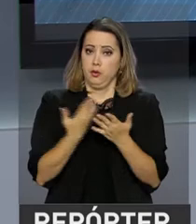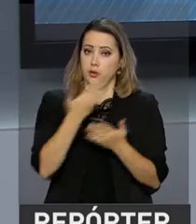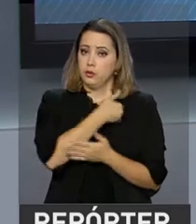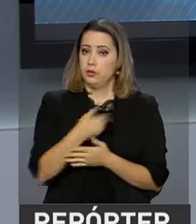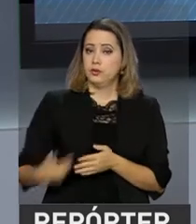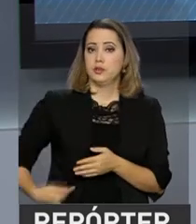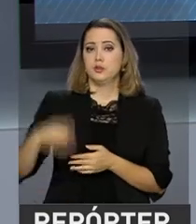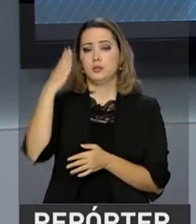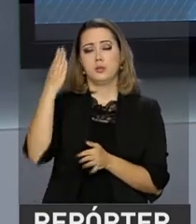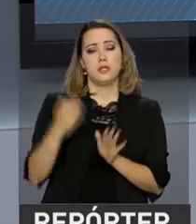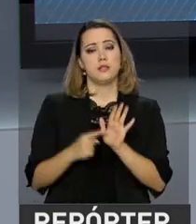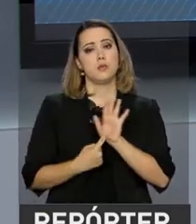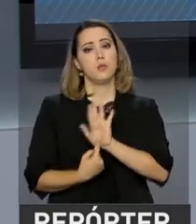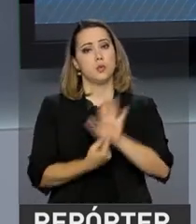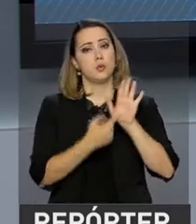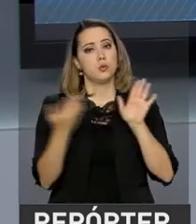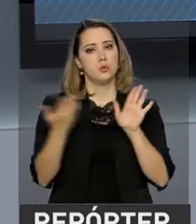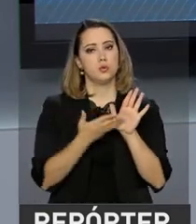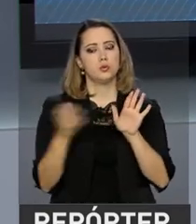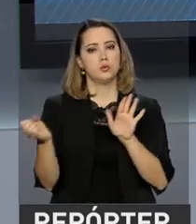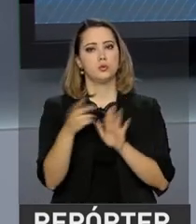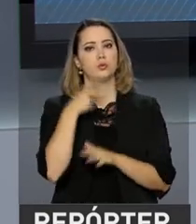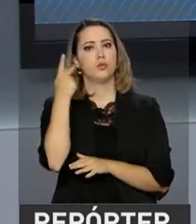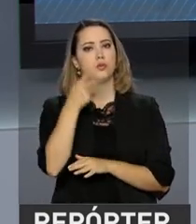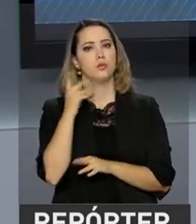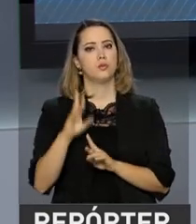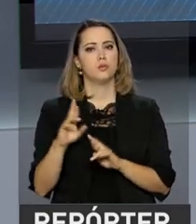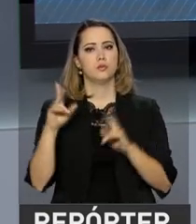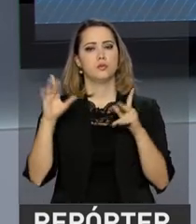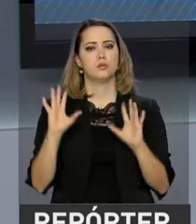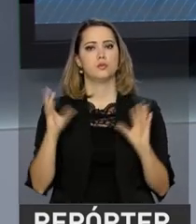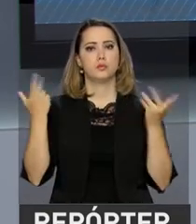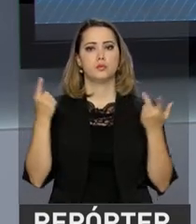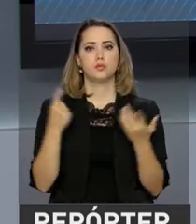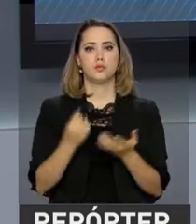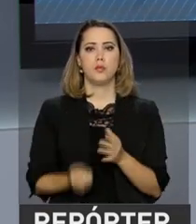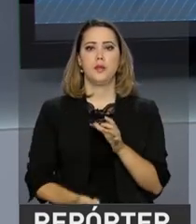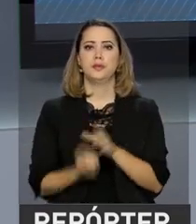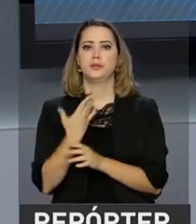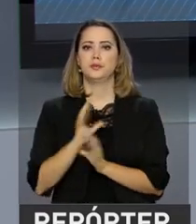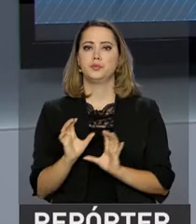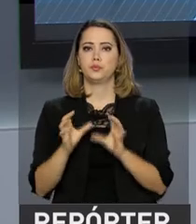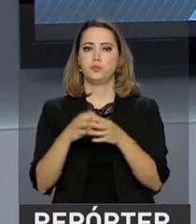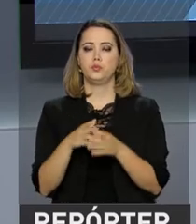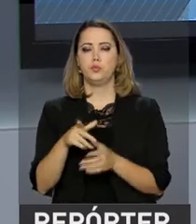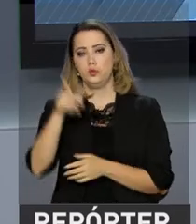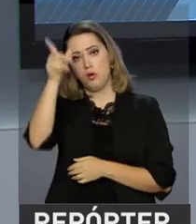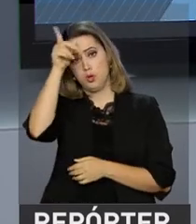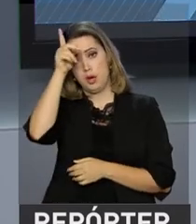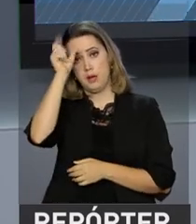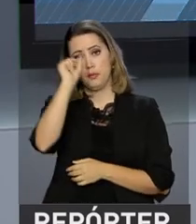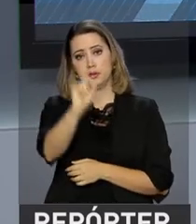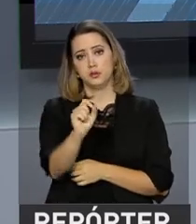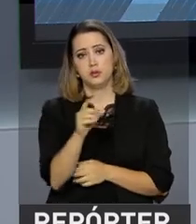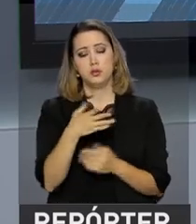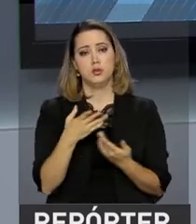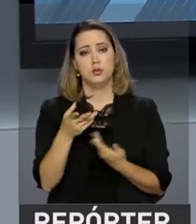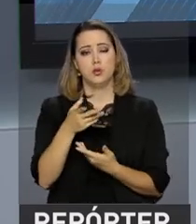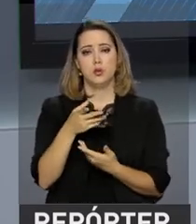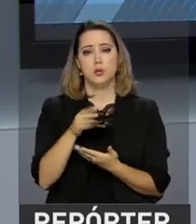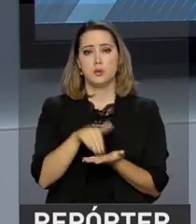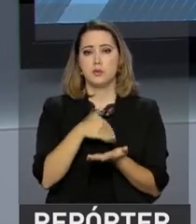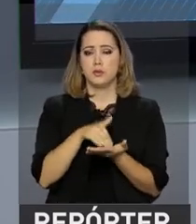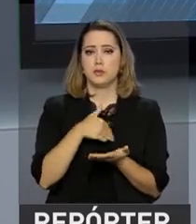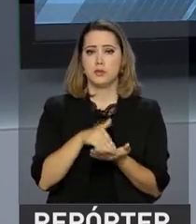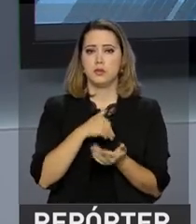hoje a nova Política Nacional sobre Mudança do Clima, criada em conjunto com o governo da Alemanha. O secretário de Mudança do Clima do